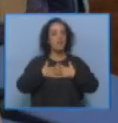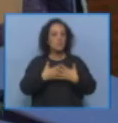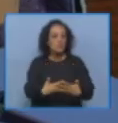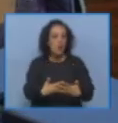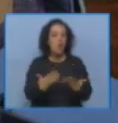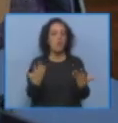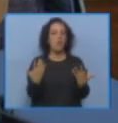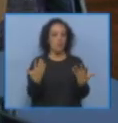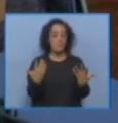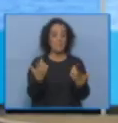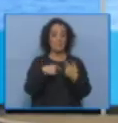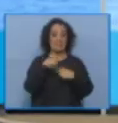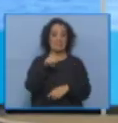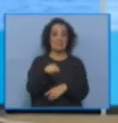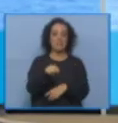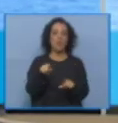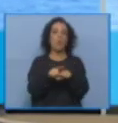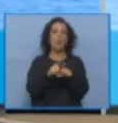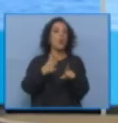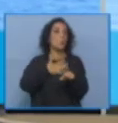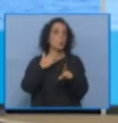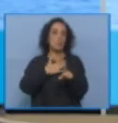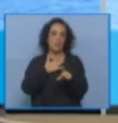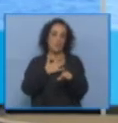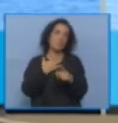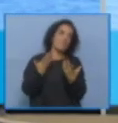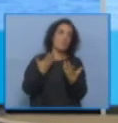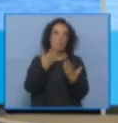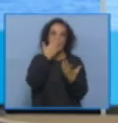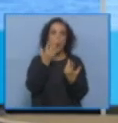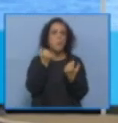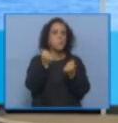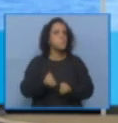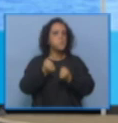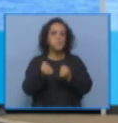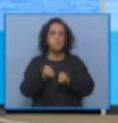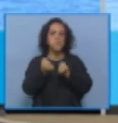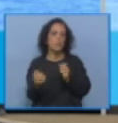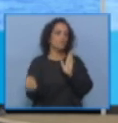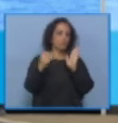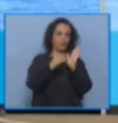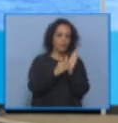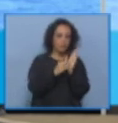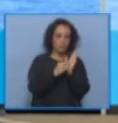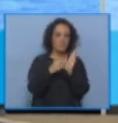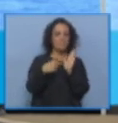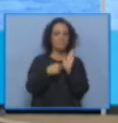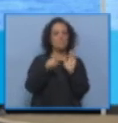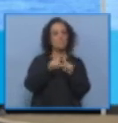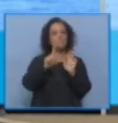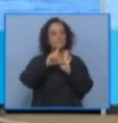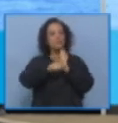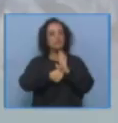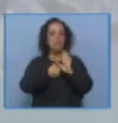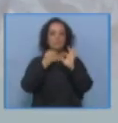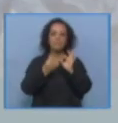não quis ficar contemplada, ou que não se conseguiu que ficasse contemplada naquilo que era um projeto de Constituição